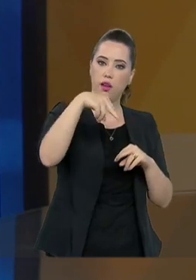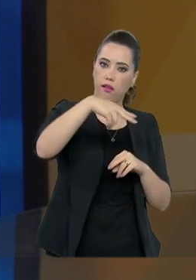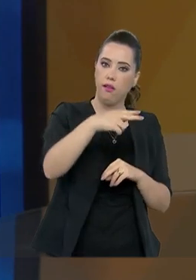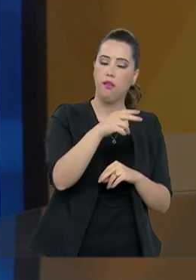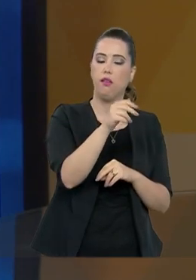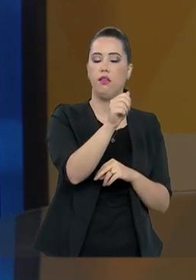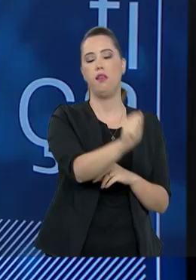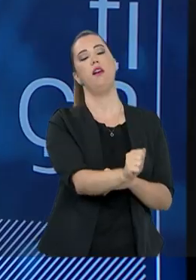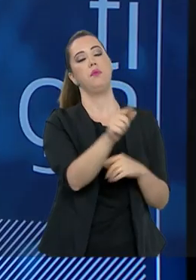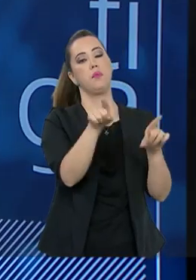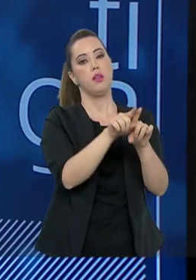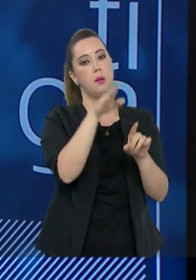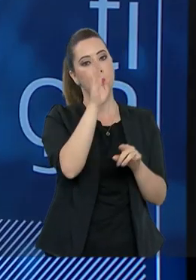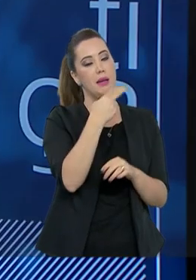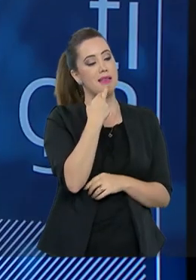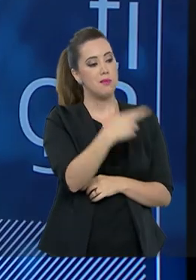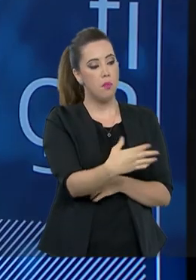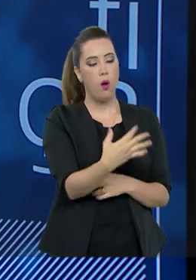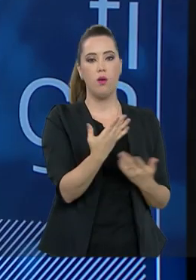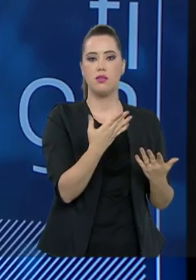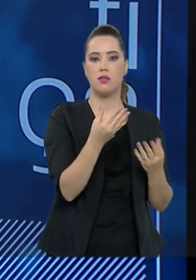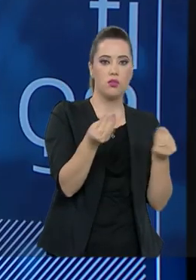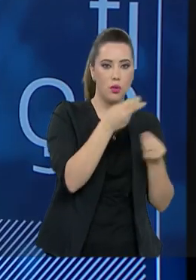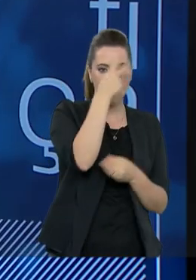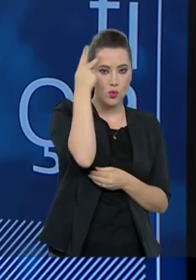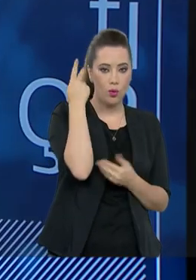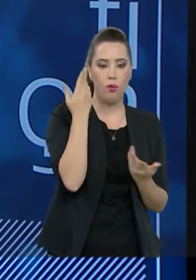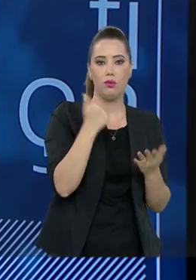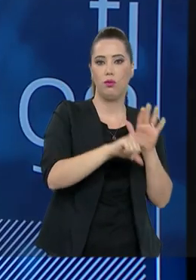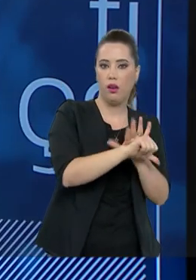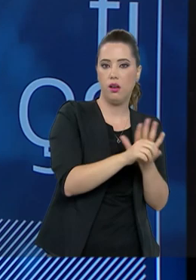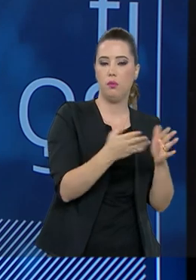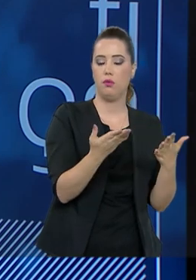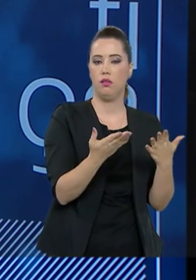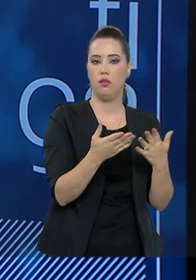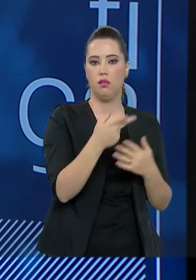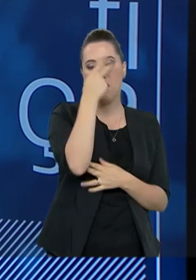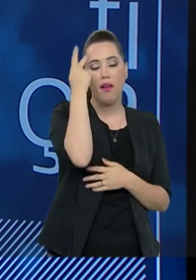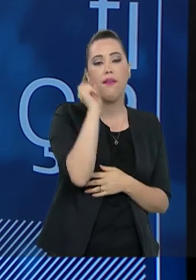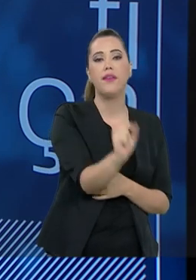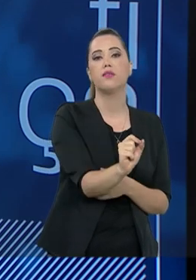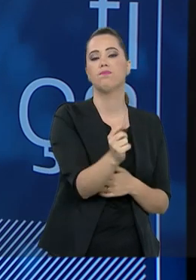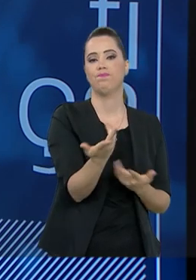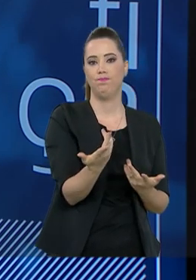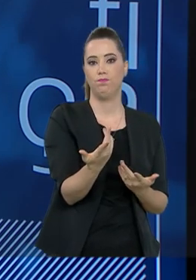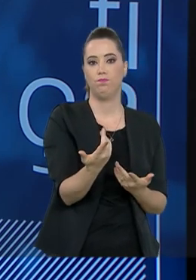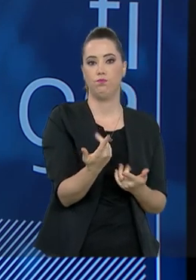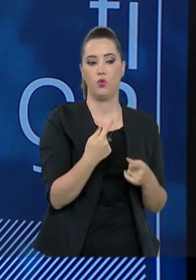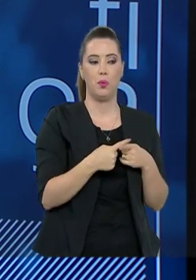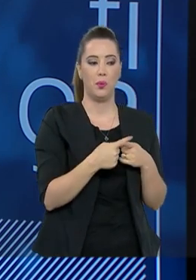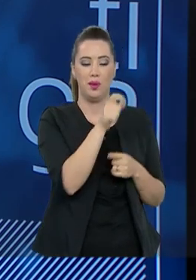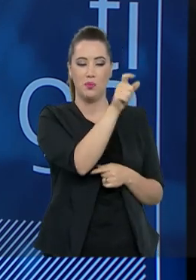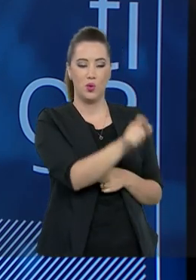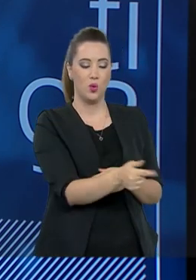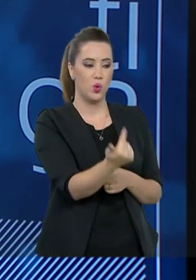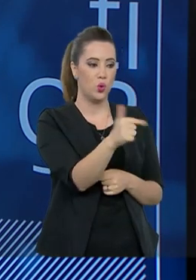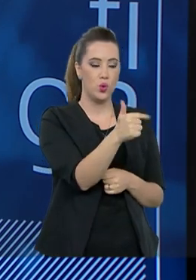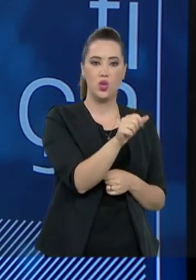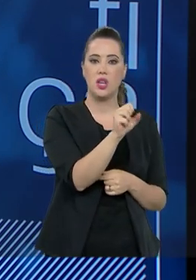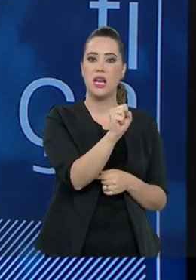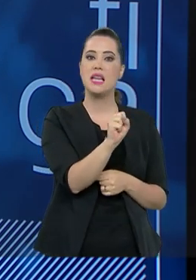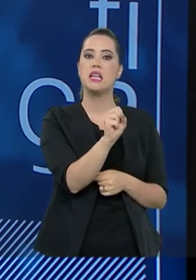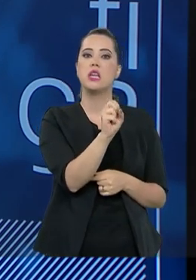Ter um resultado interessante ali naquele caso. Então, como não existiam suspeitos para esses crimes e não existia um banco